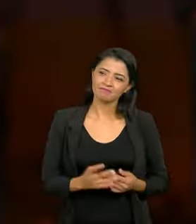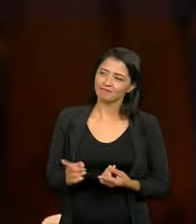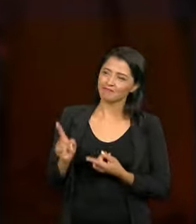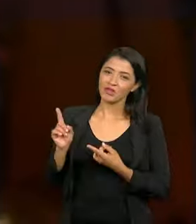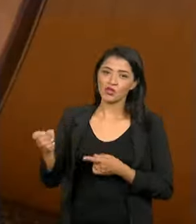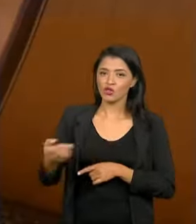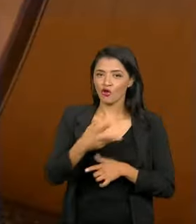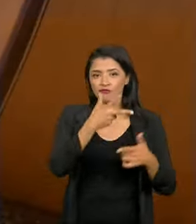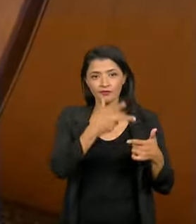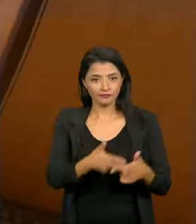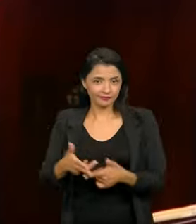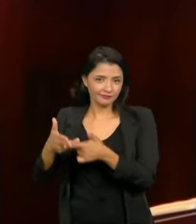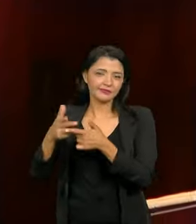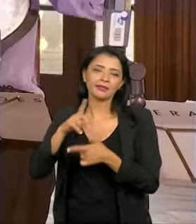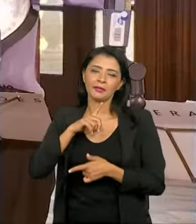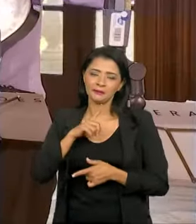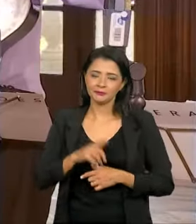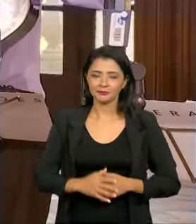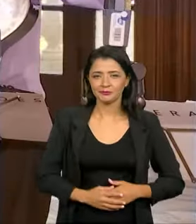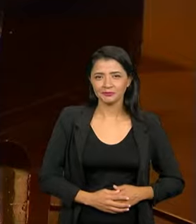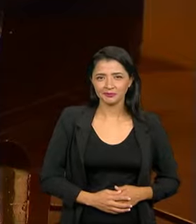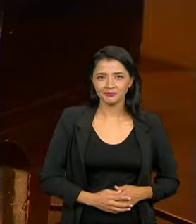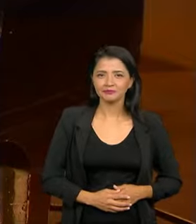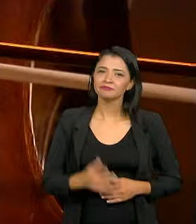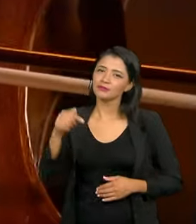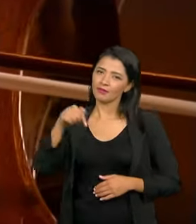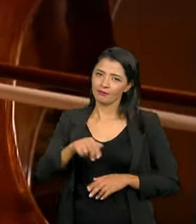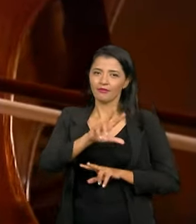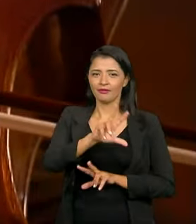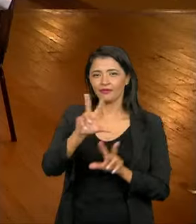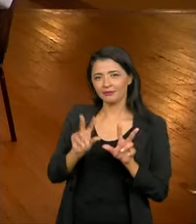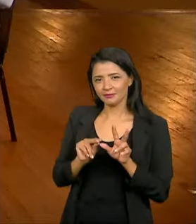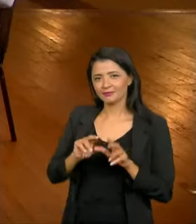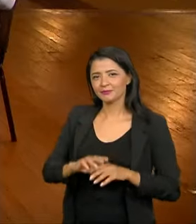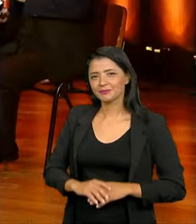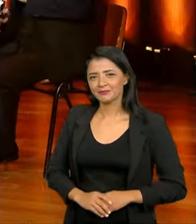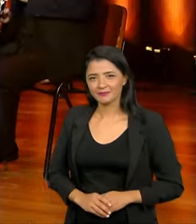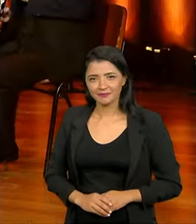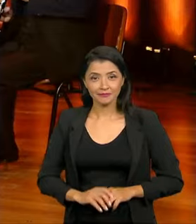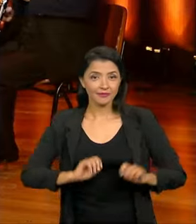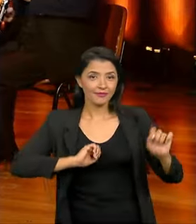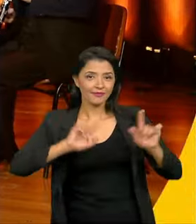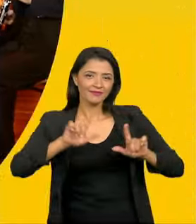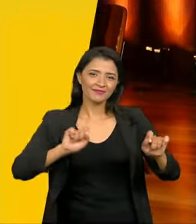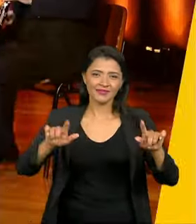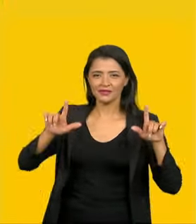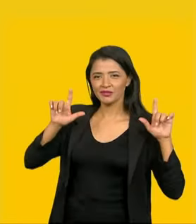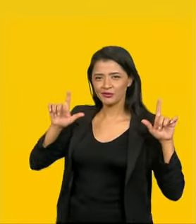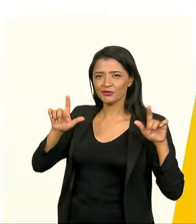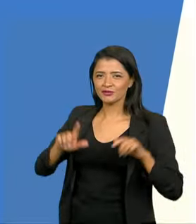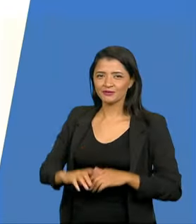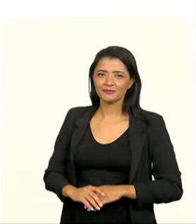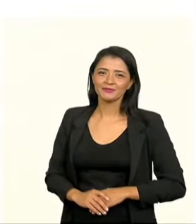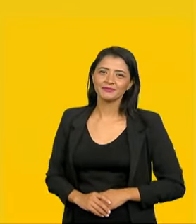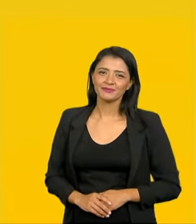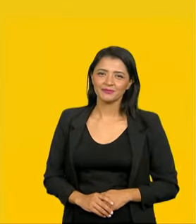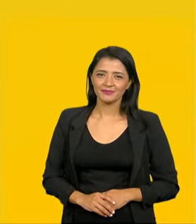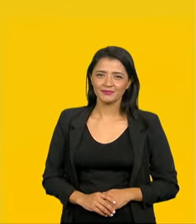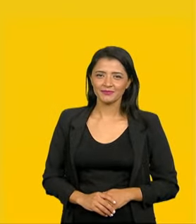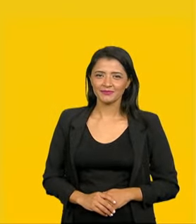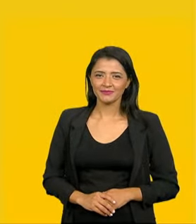Partituras Nova Temporada. Aqui na TV Brasil, a tela da gente.